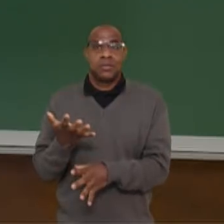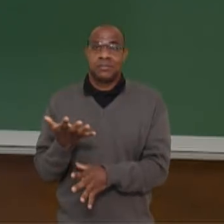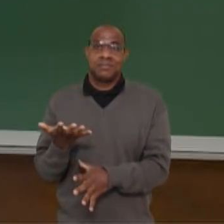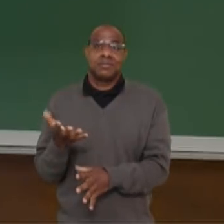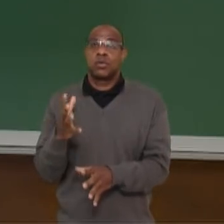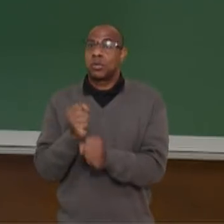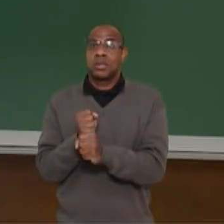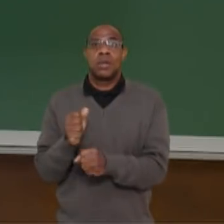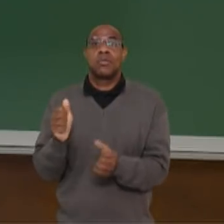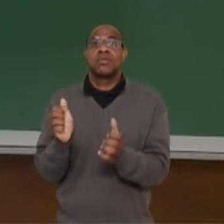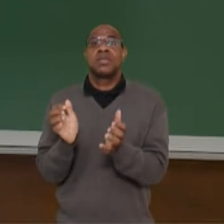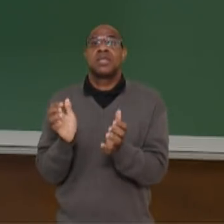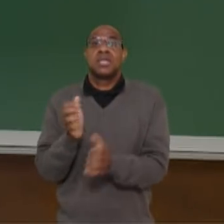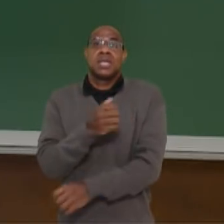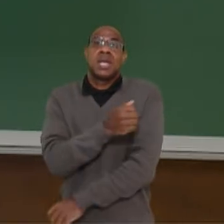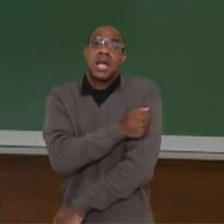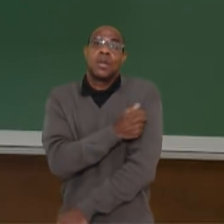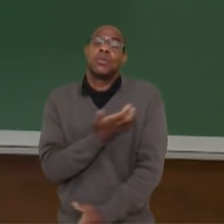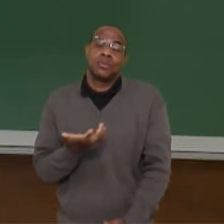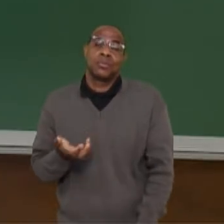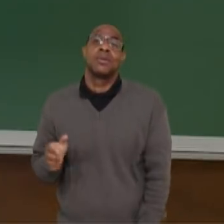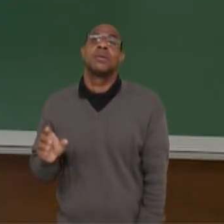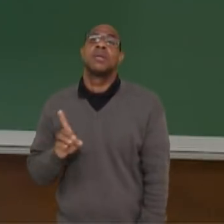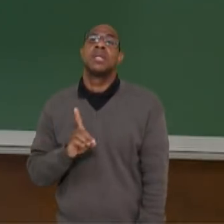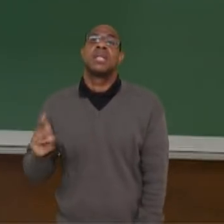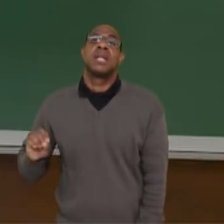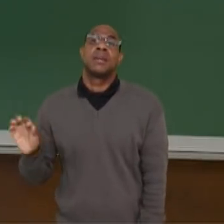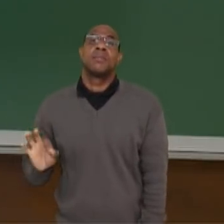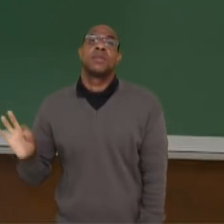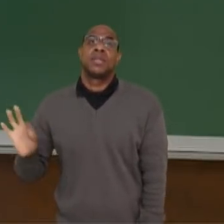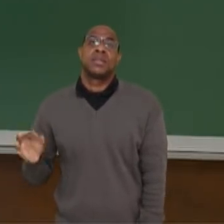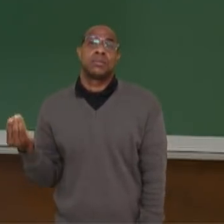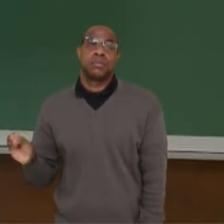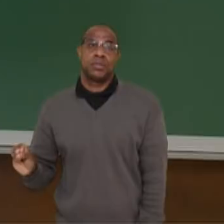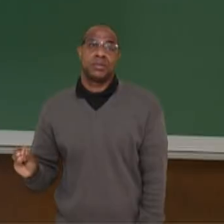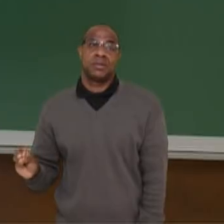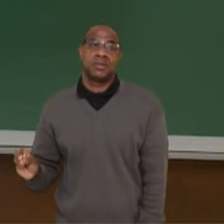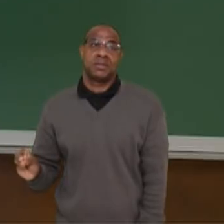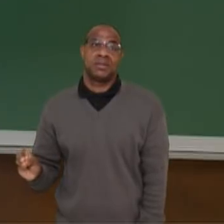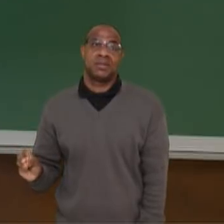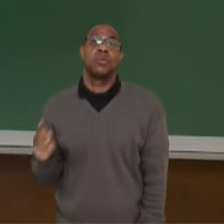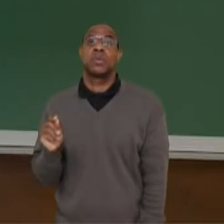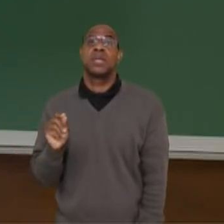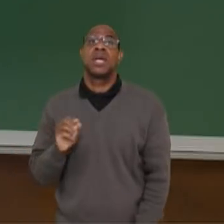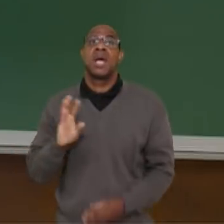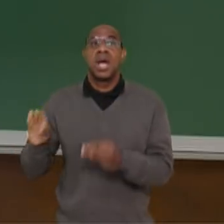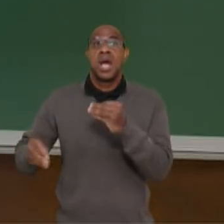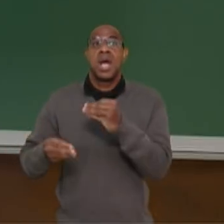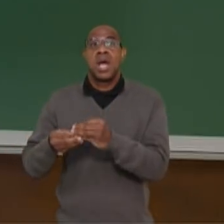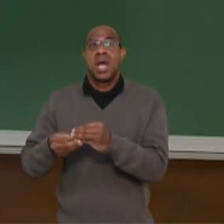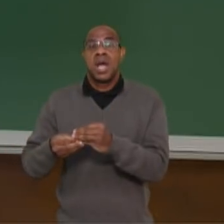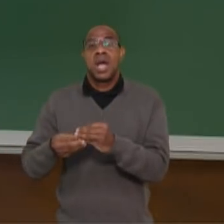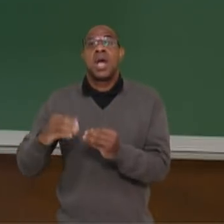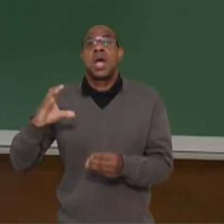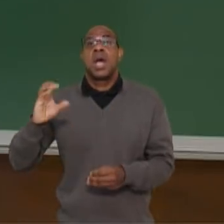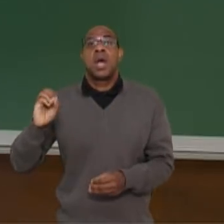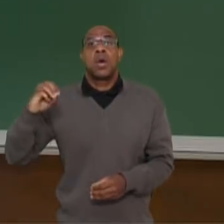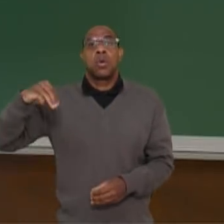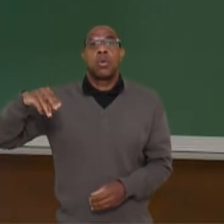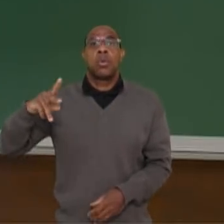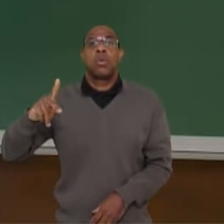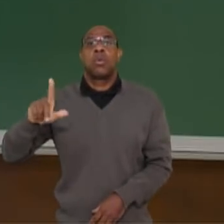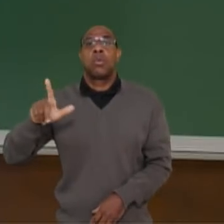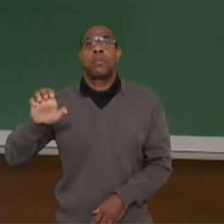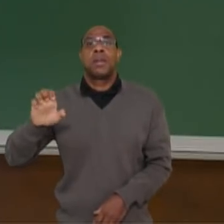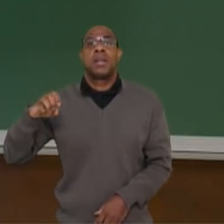100%. Certo? Então, esses eventos a gente chama de eventos complementares. Ou seja, numa turma eu posso sortear um menino